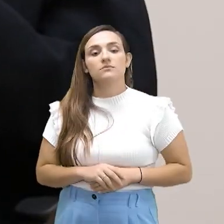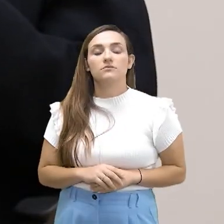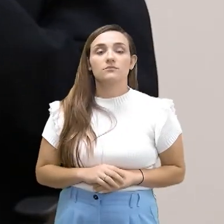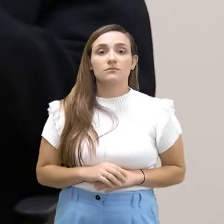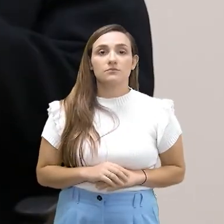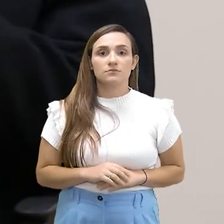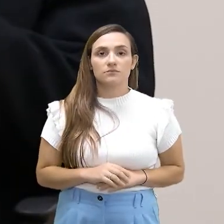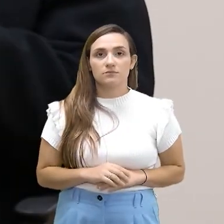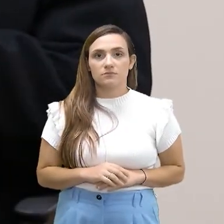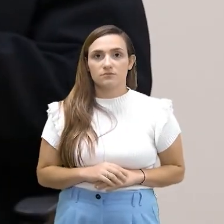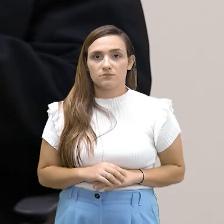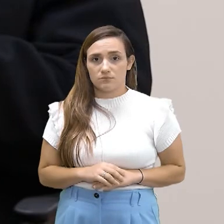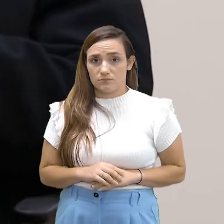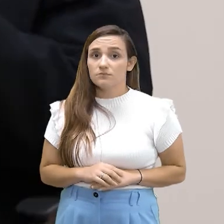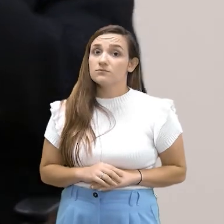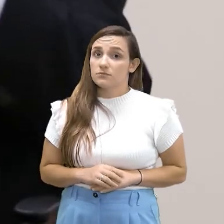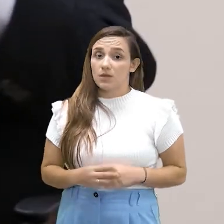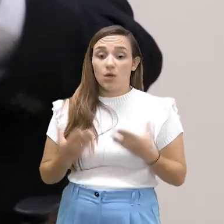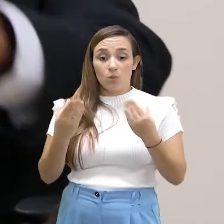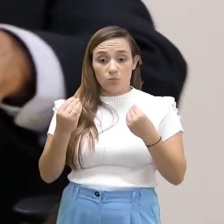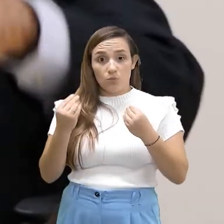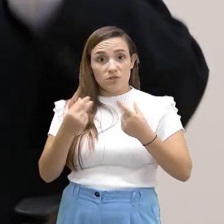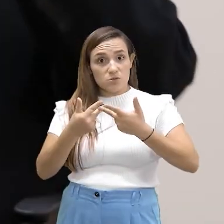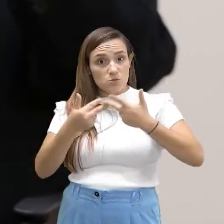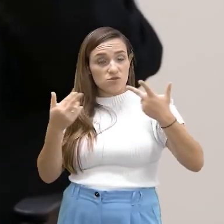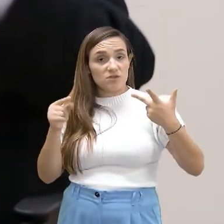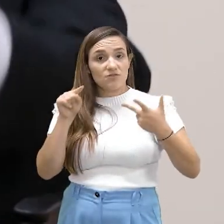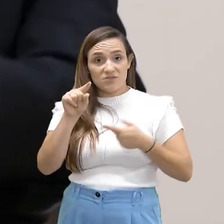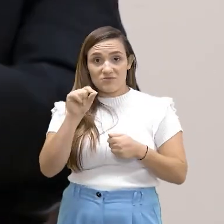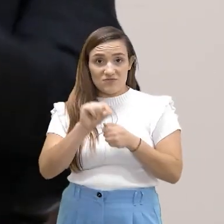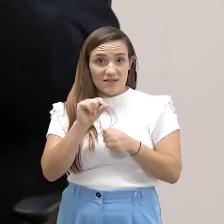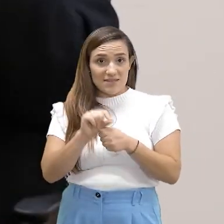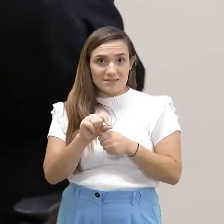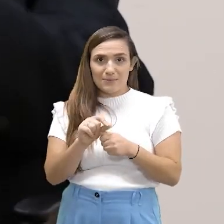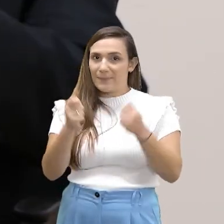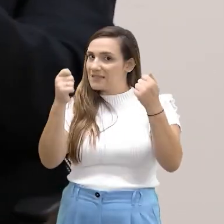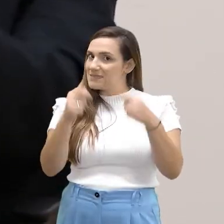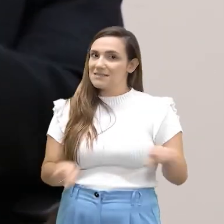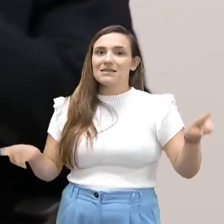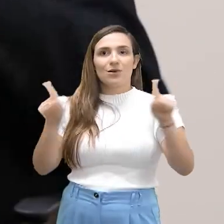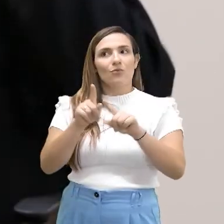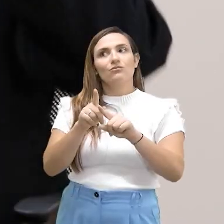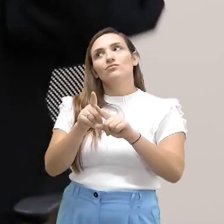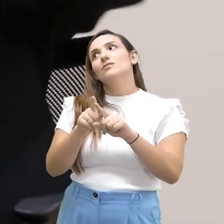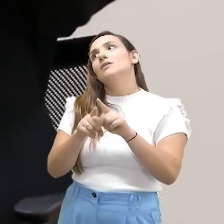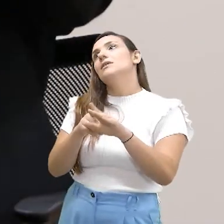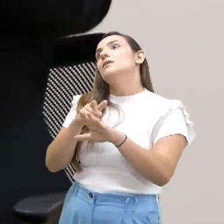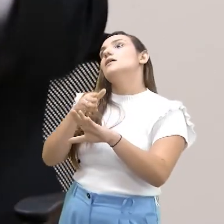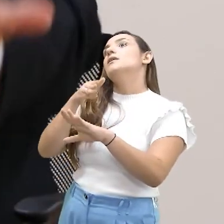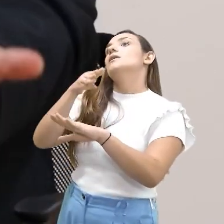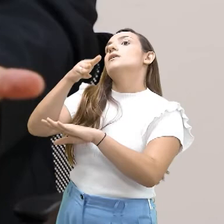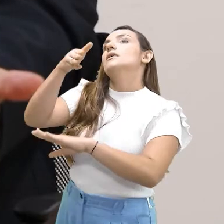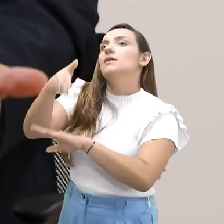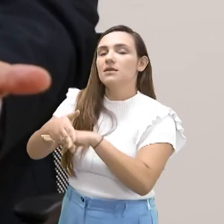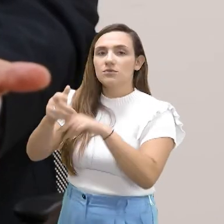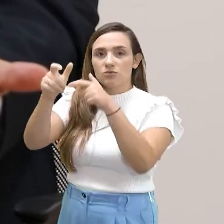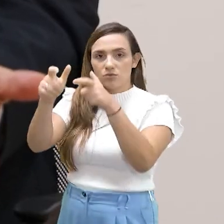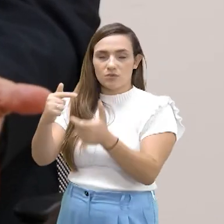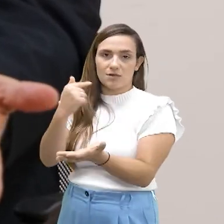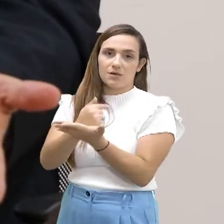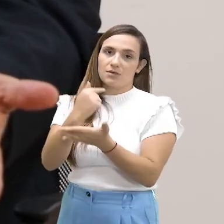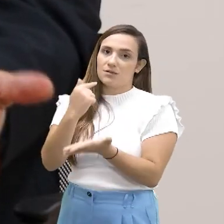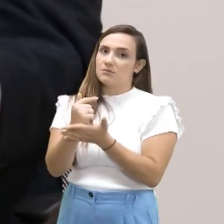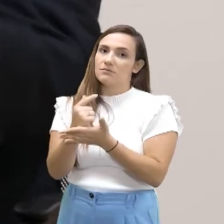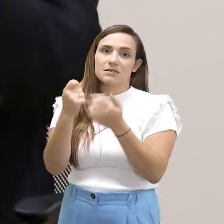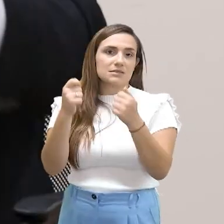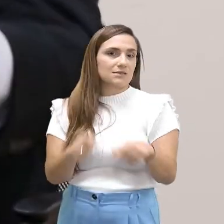hoje há uma grande realidade. É que muitos atos você não precisa mais ir ao domicílio